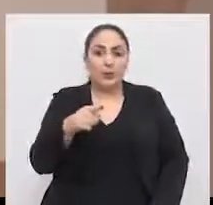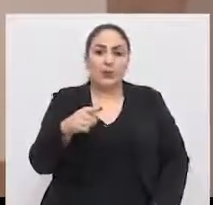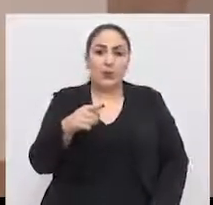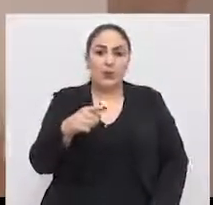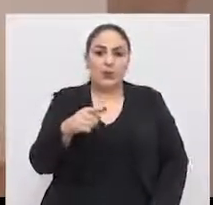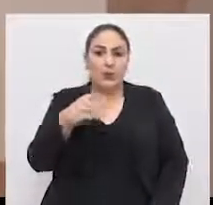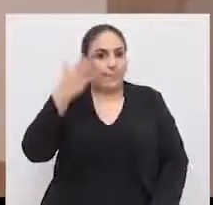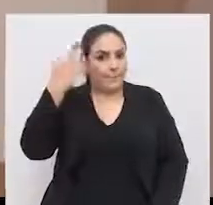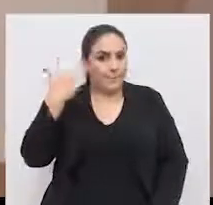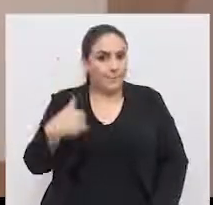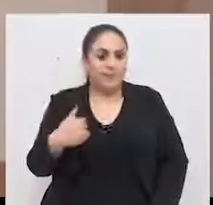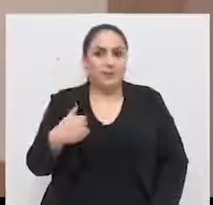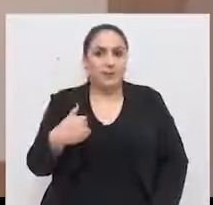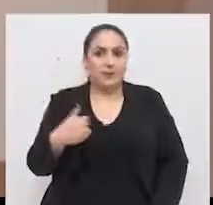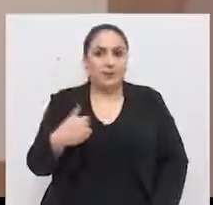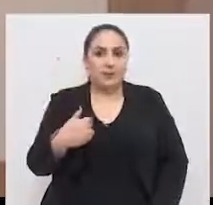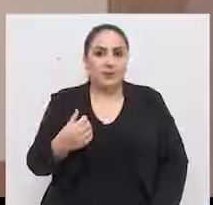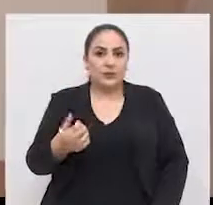seu cabelo,